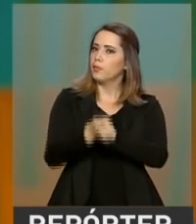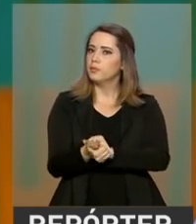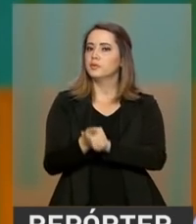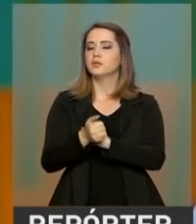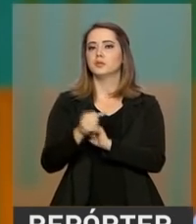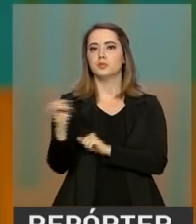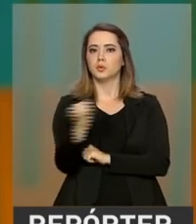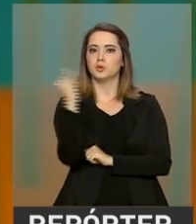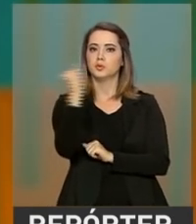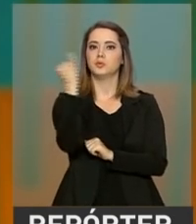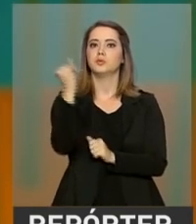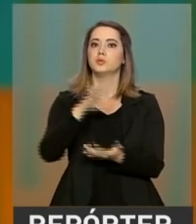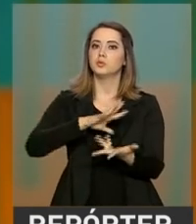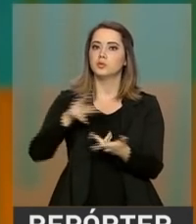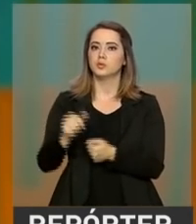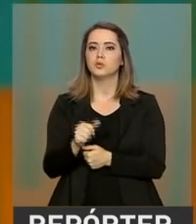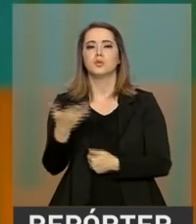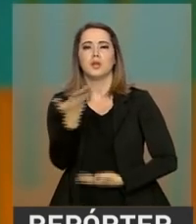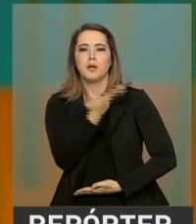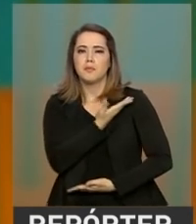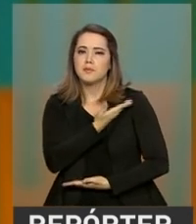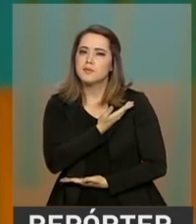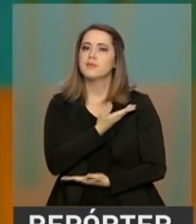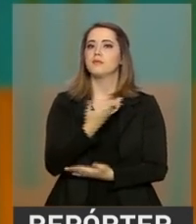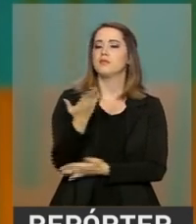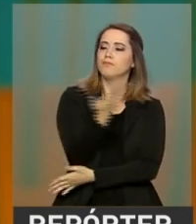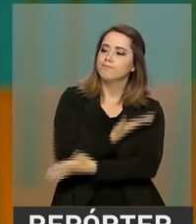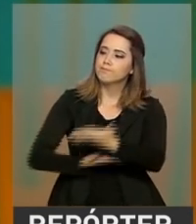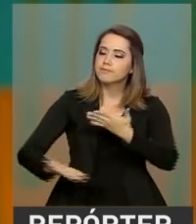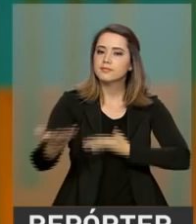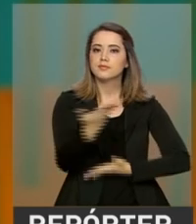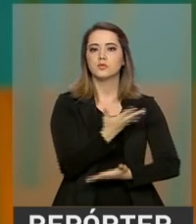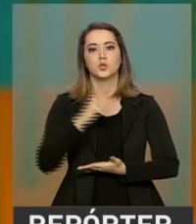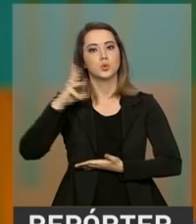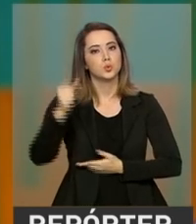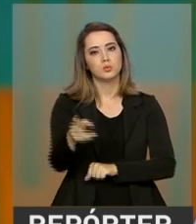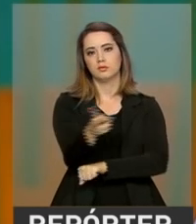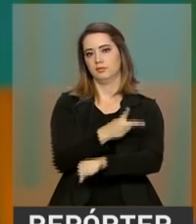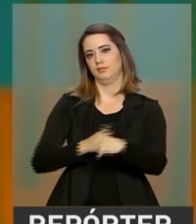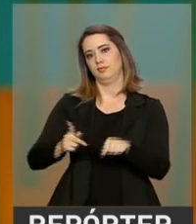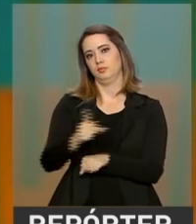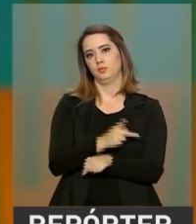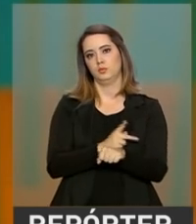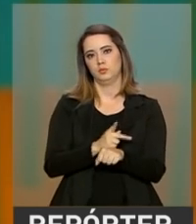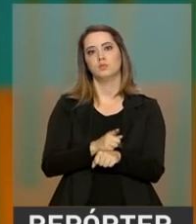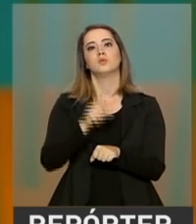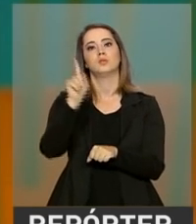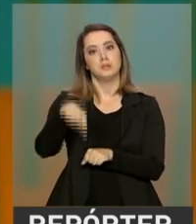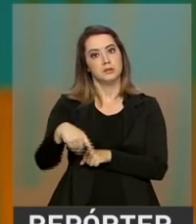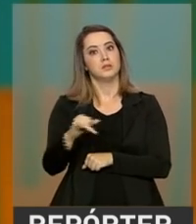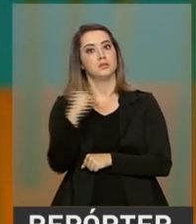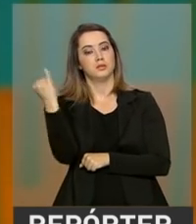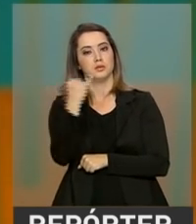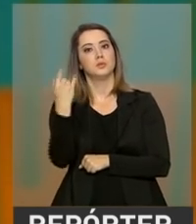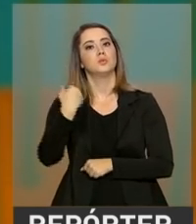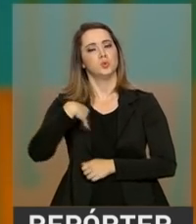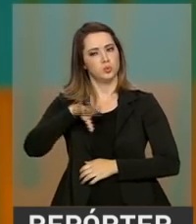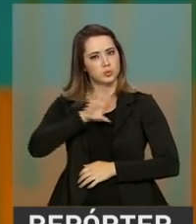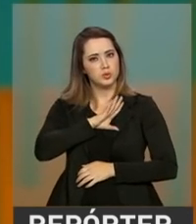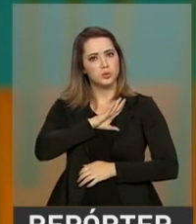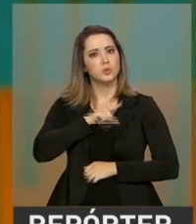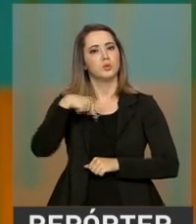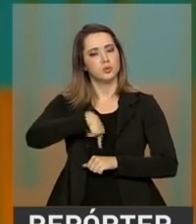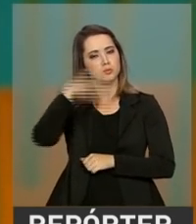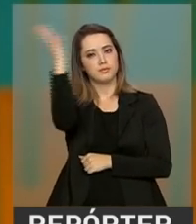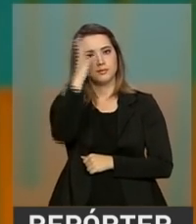momento de congraçamento, de amizade, de fraternidade entre todos os povos. E uma oportunidade ímpar para o nosso povo, para o povo